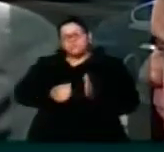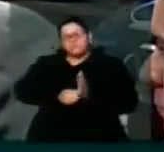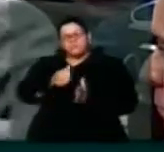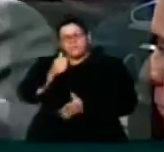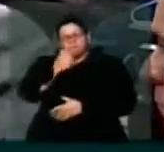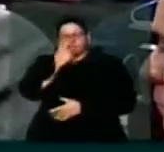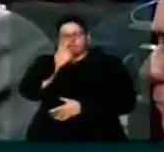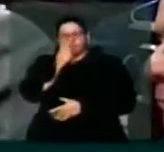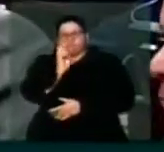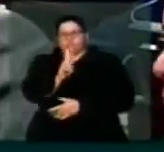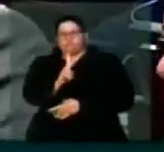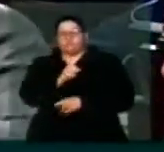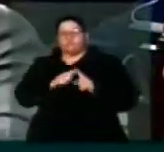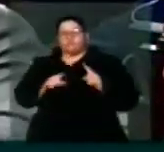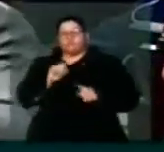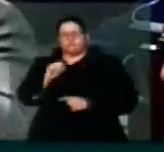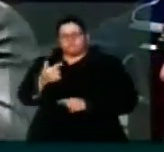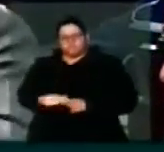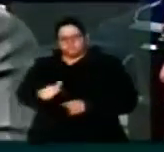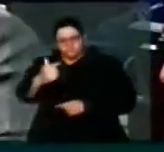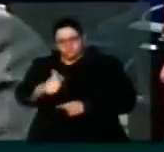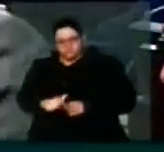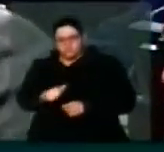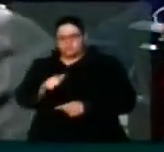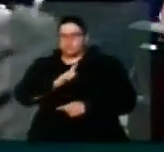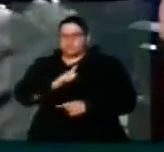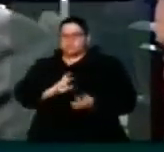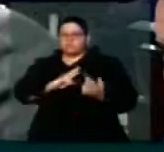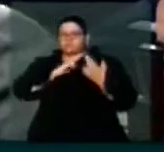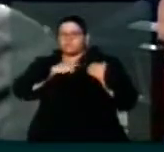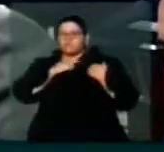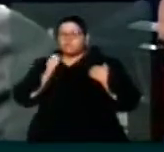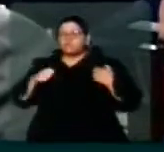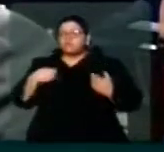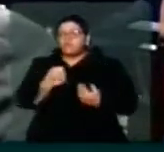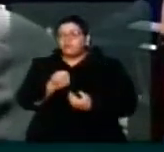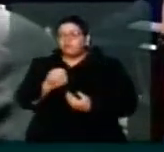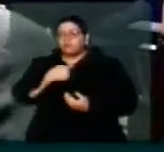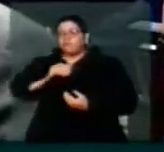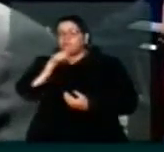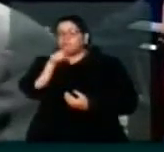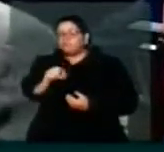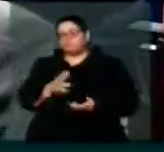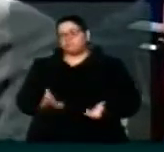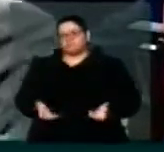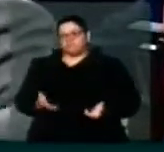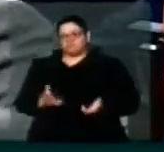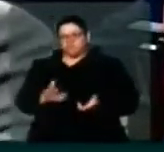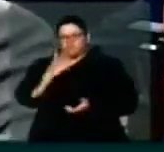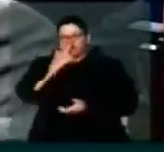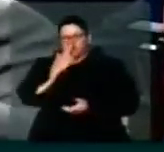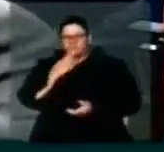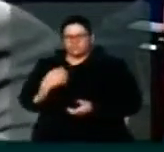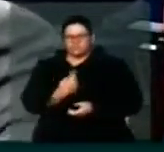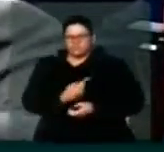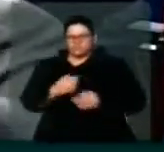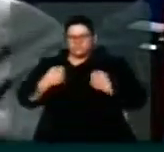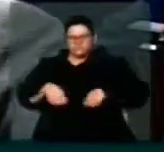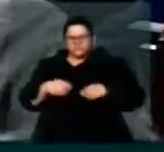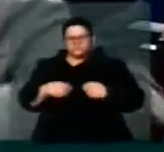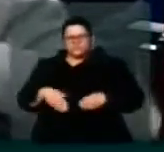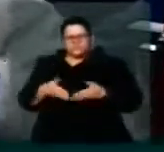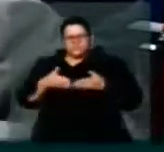mim, compete a Vossa Excelência, pelo bem da CPI que Vossa Excelência quer prezar, de poder fazê-lo. Então, eu acho que nós temos que